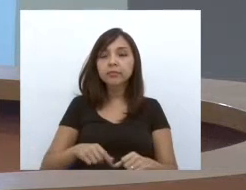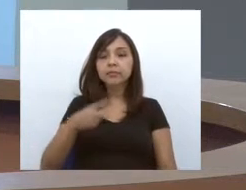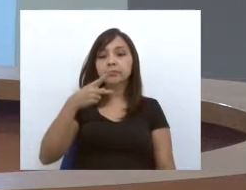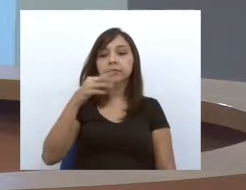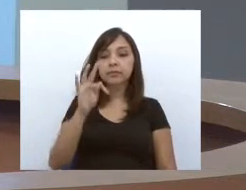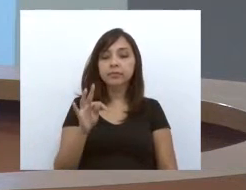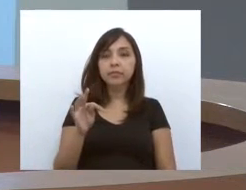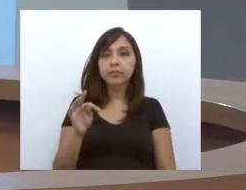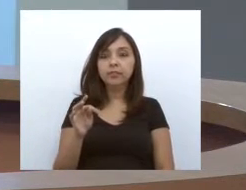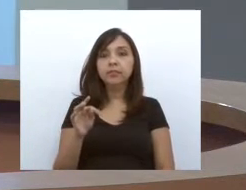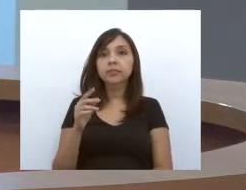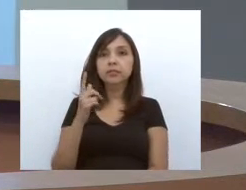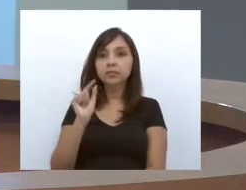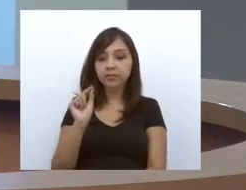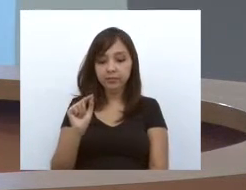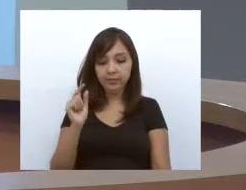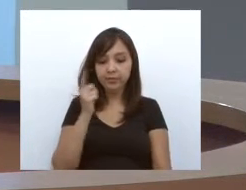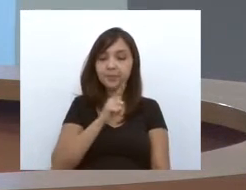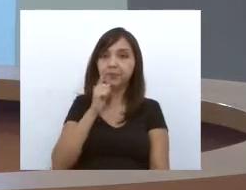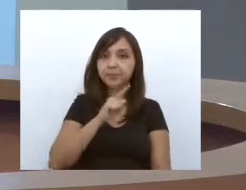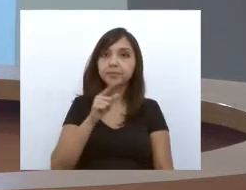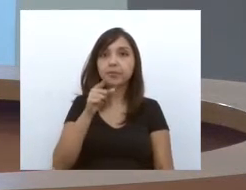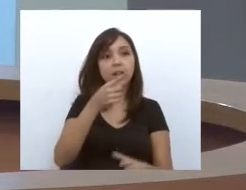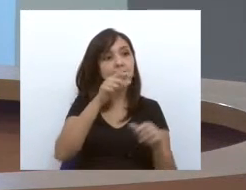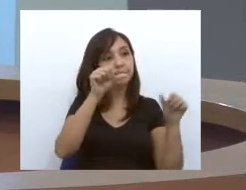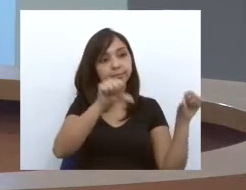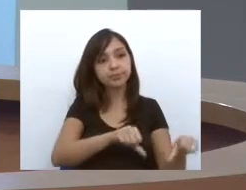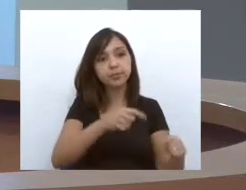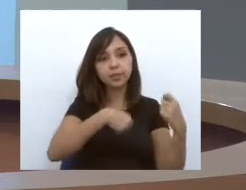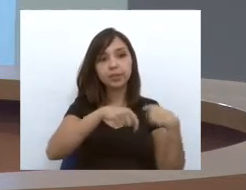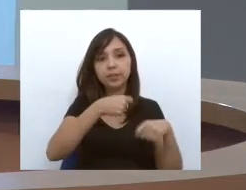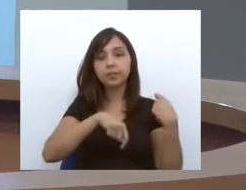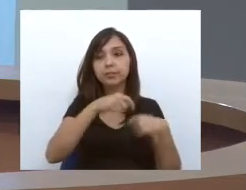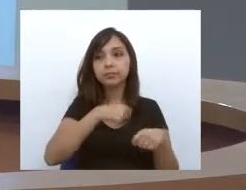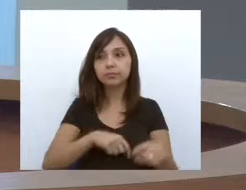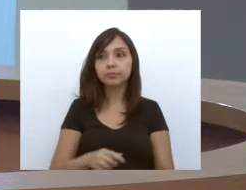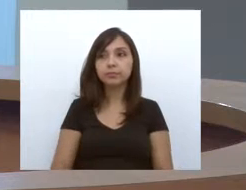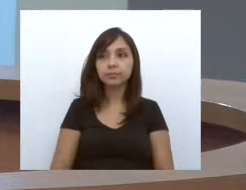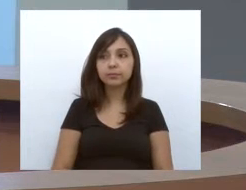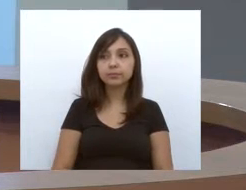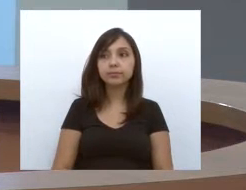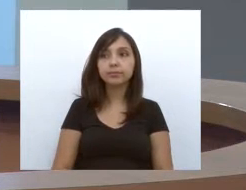PT conseguiu fazer a pior administração...